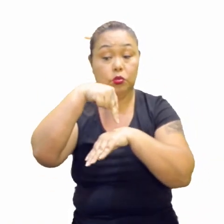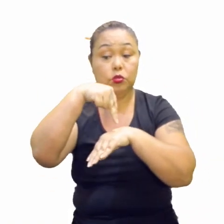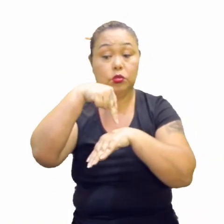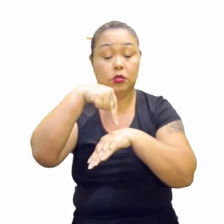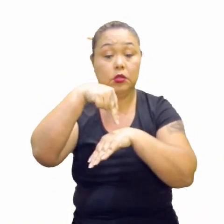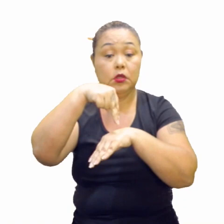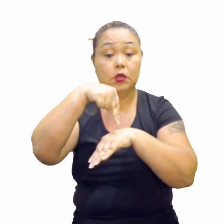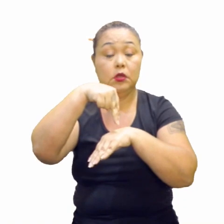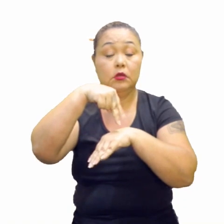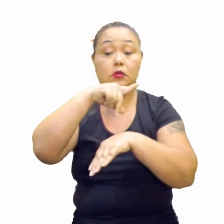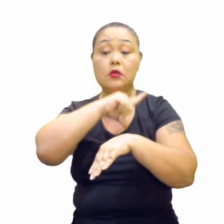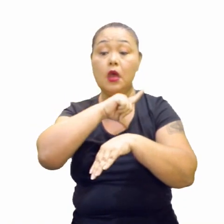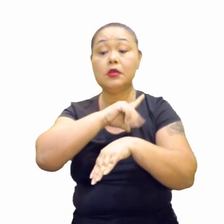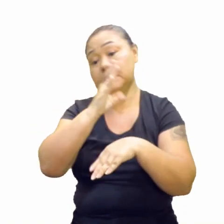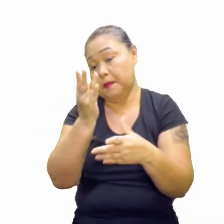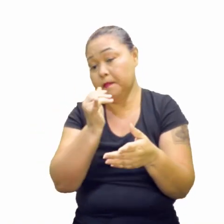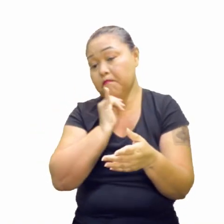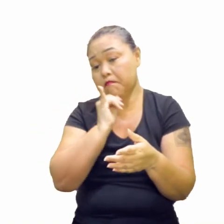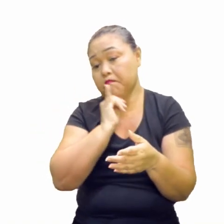o Brasil.